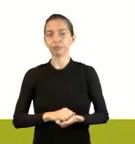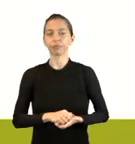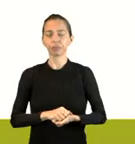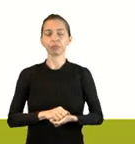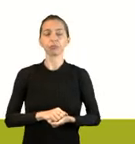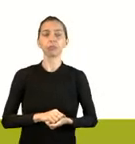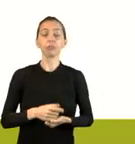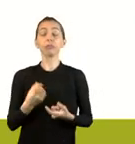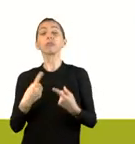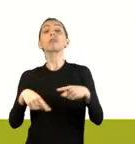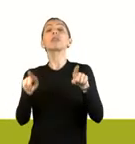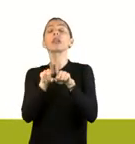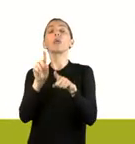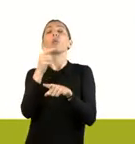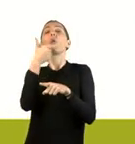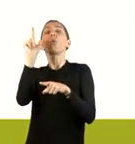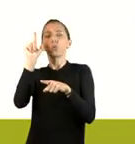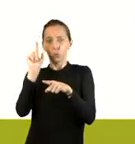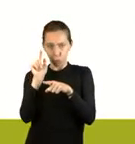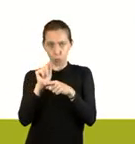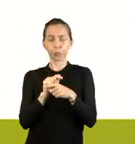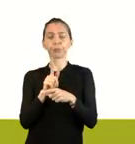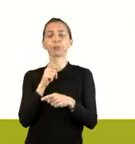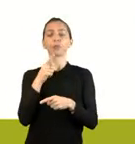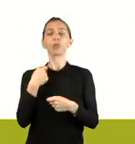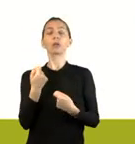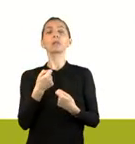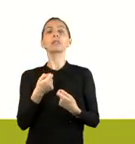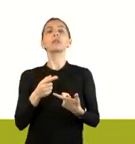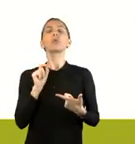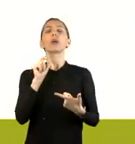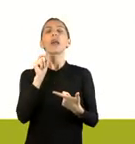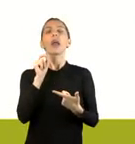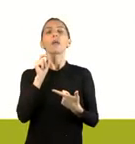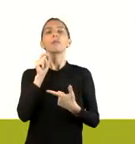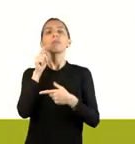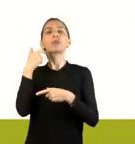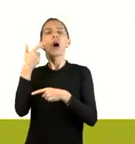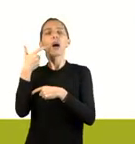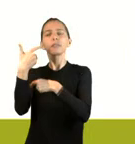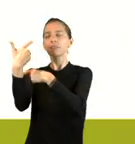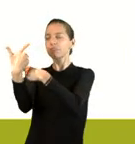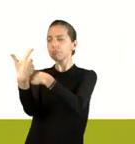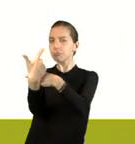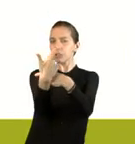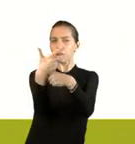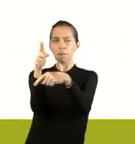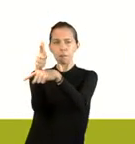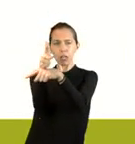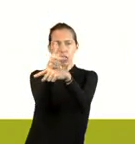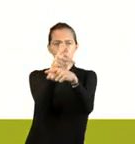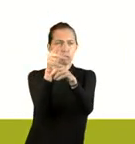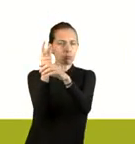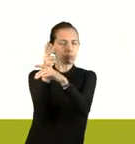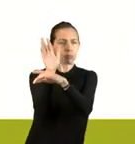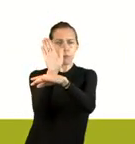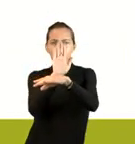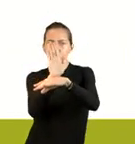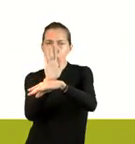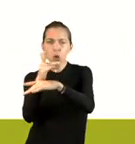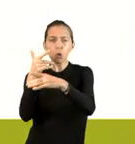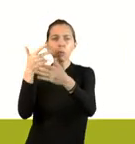Então, outra coisa, procure vídeos e aulas e coisas